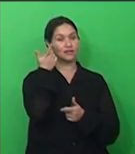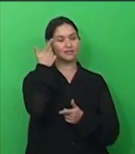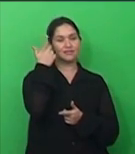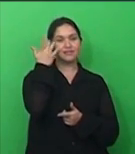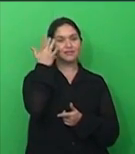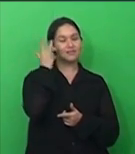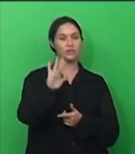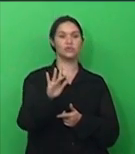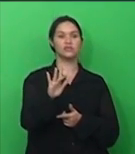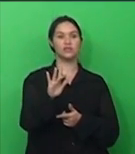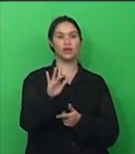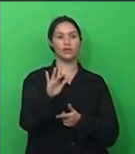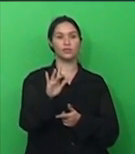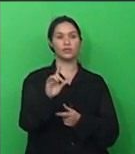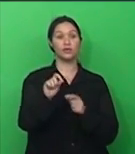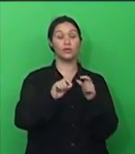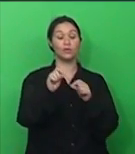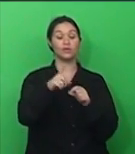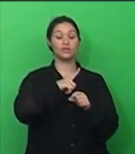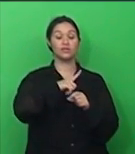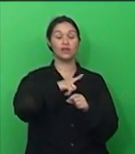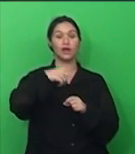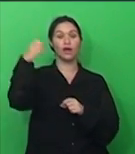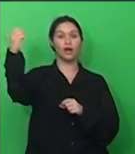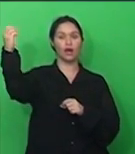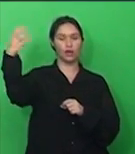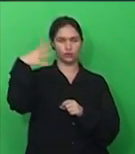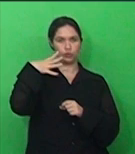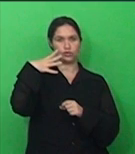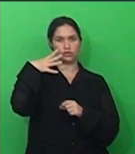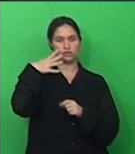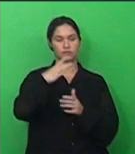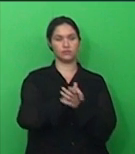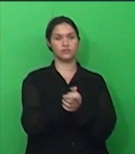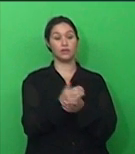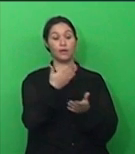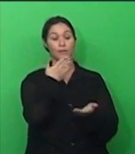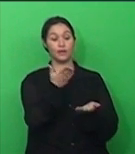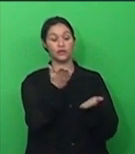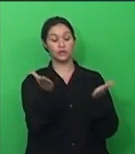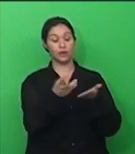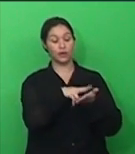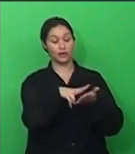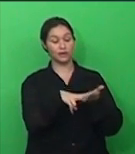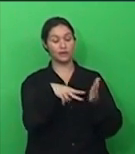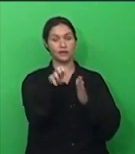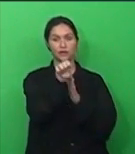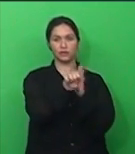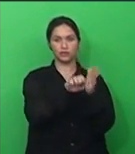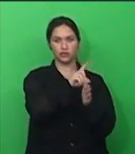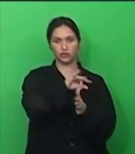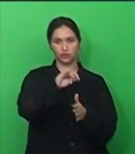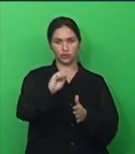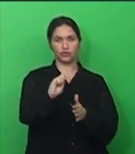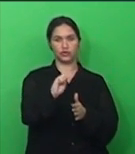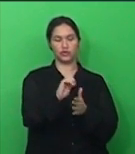Solicito agora para que faça a leitura do expediente. Sessão do dia